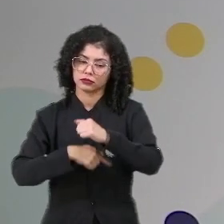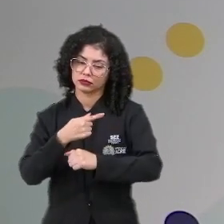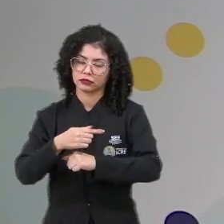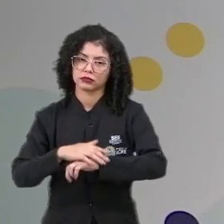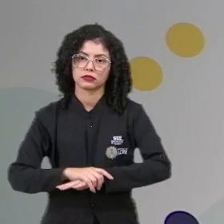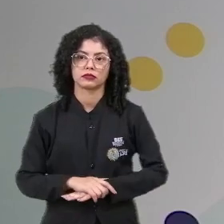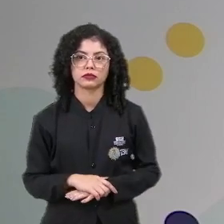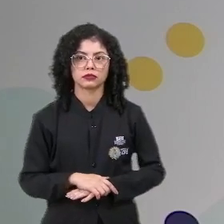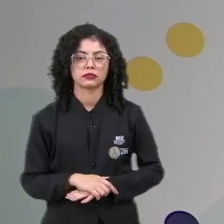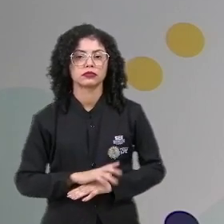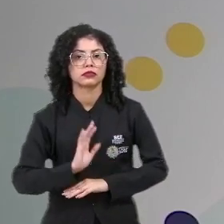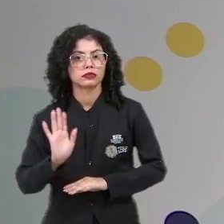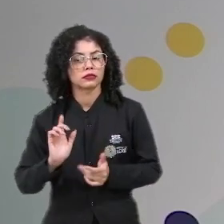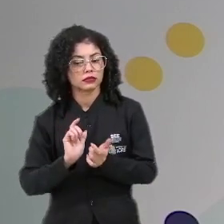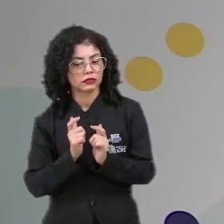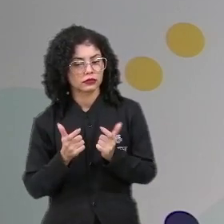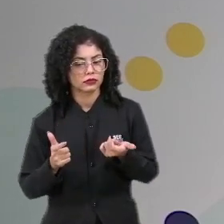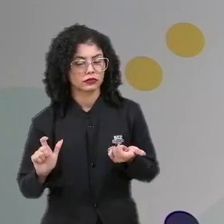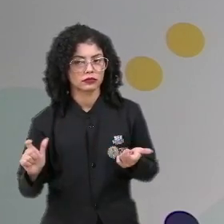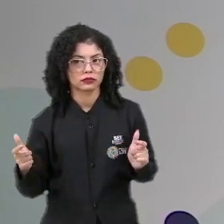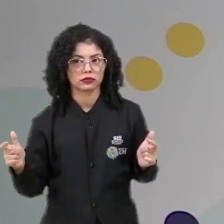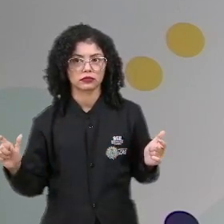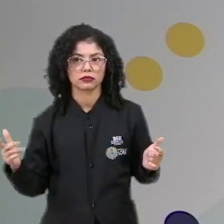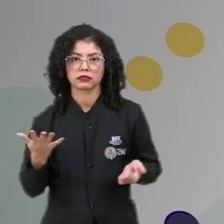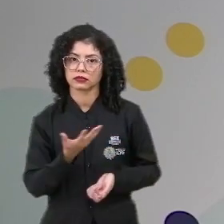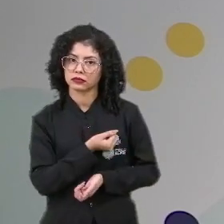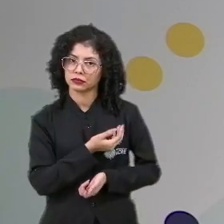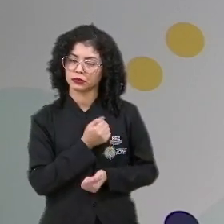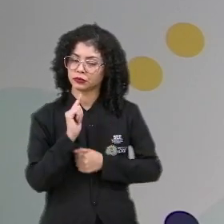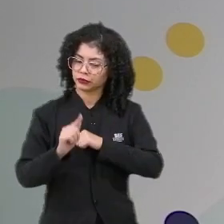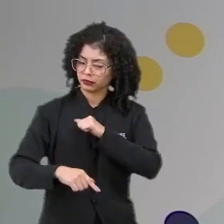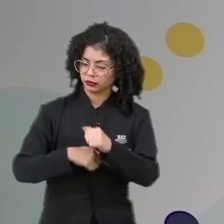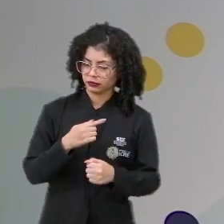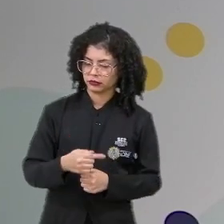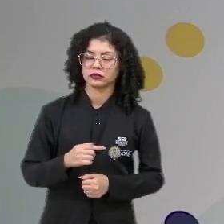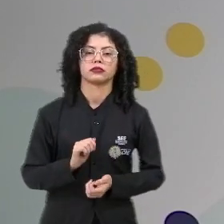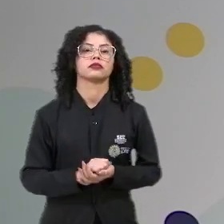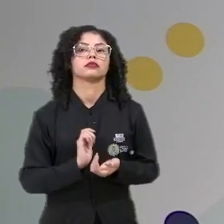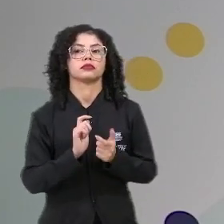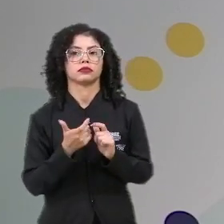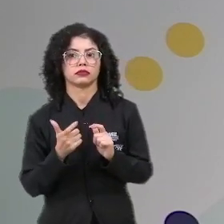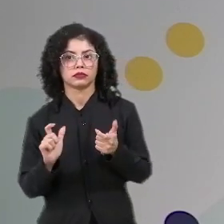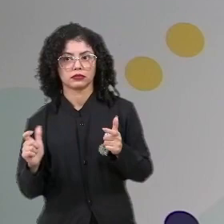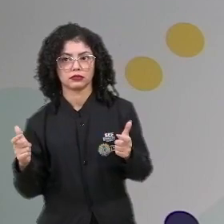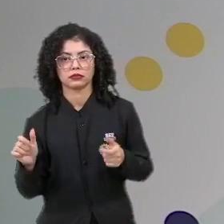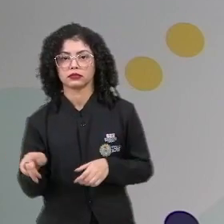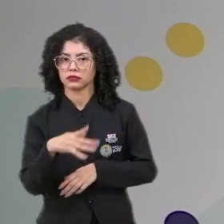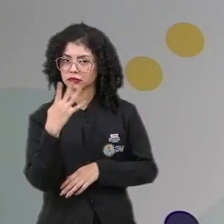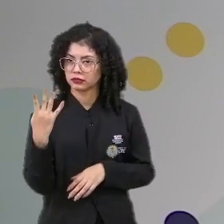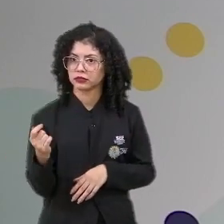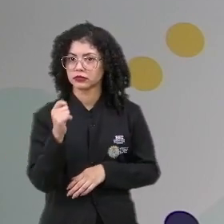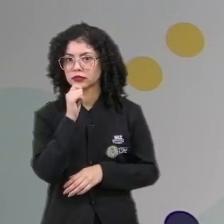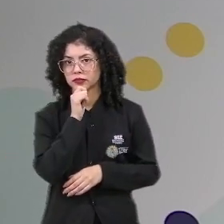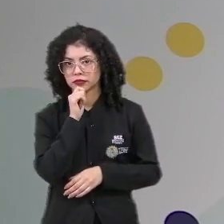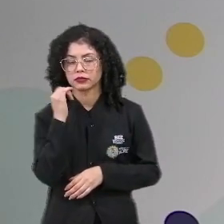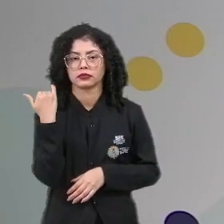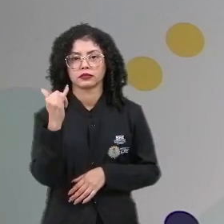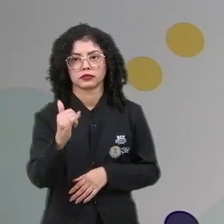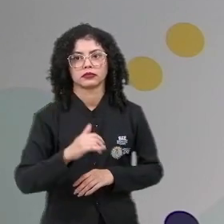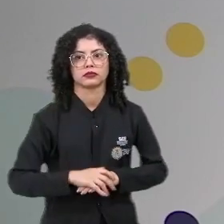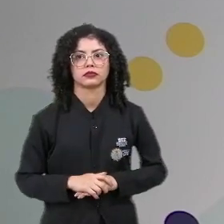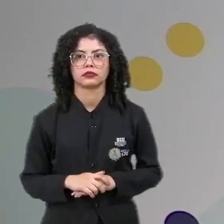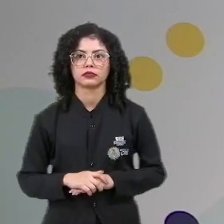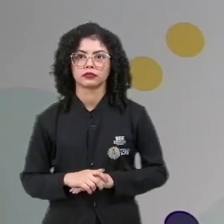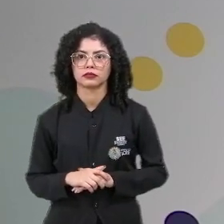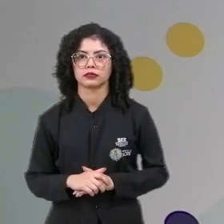atômico. Então, quanto maior for o número atômico, maior vai ser a quantidade de